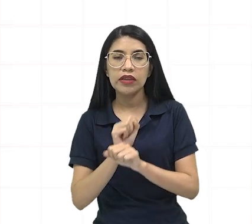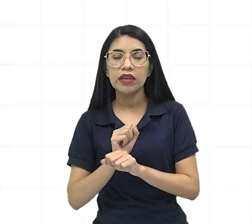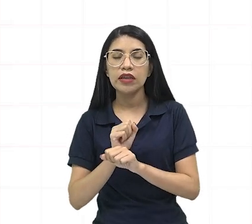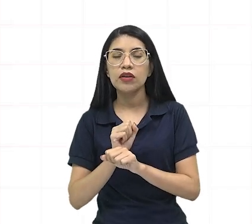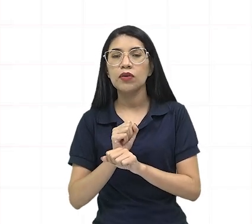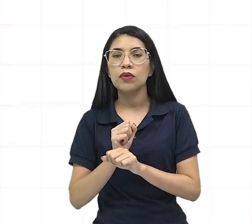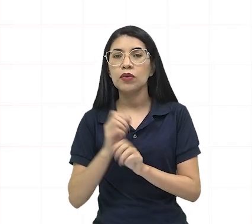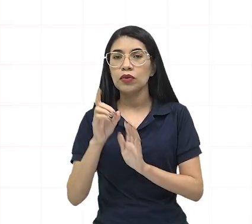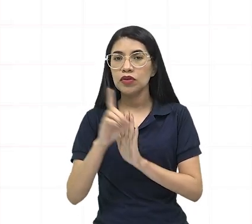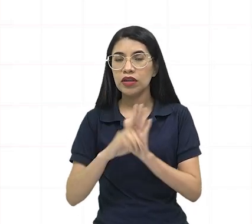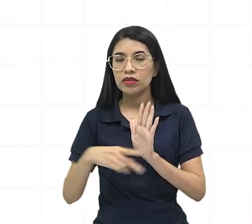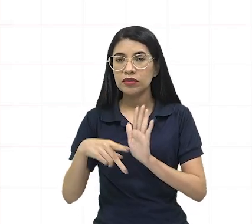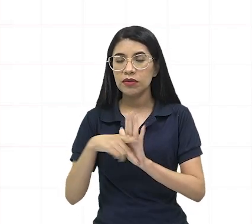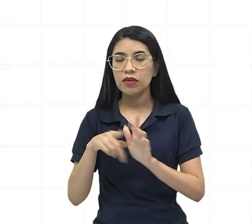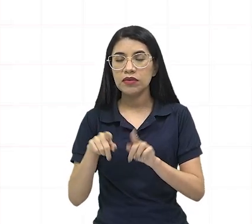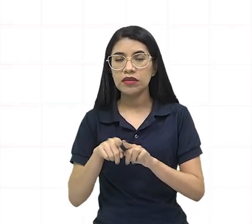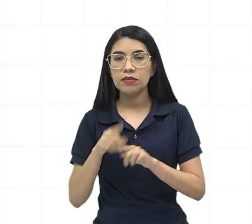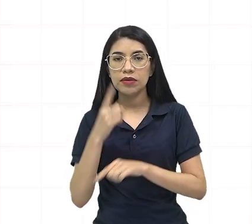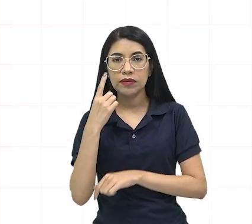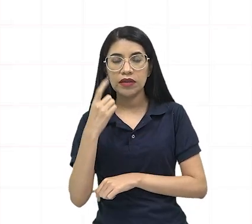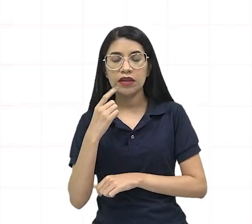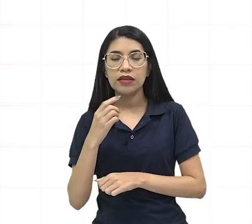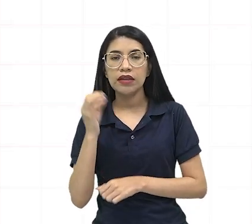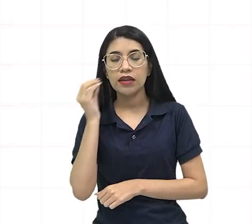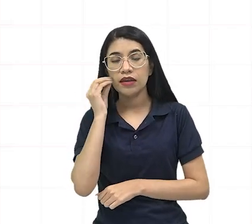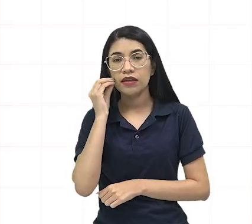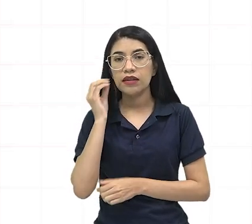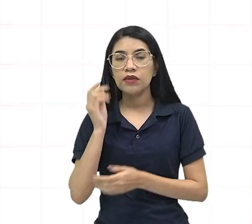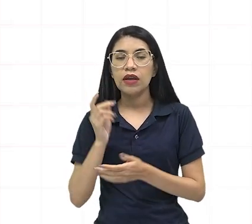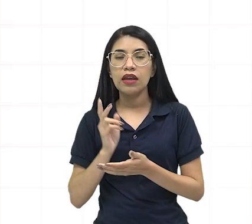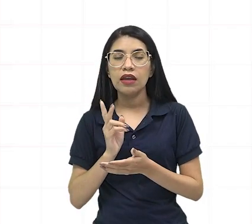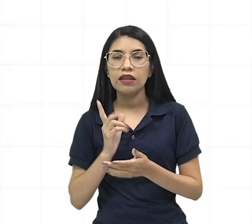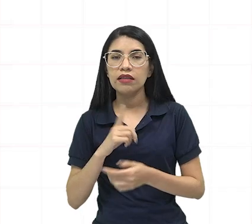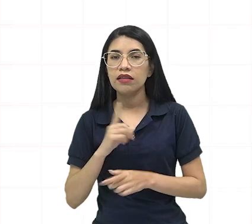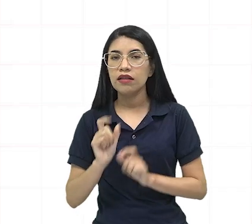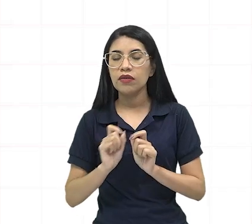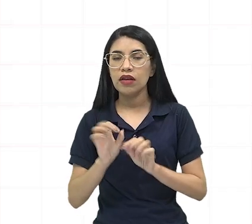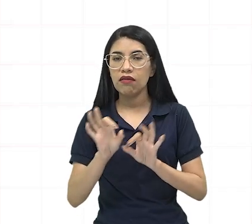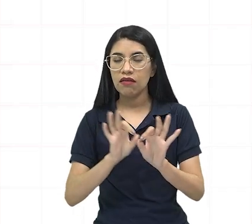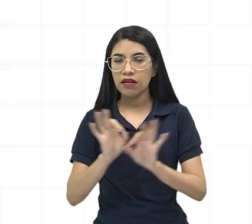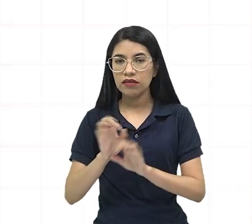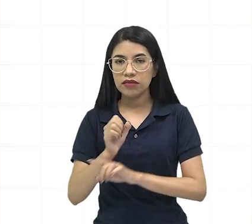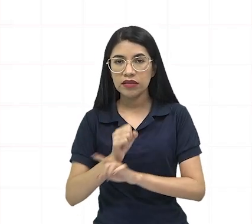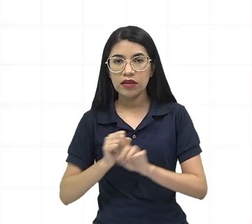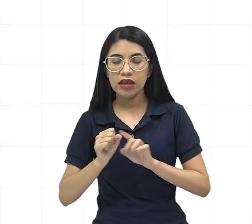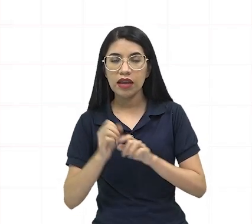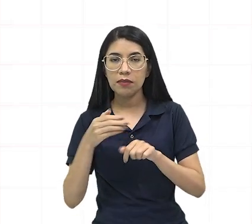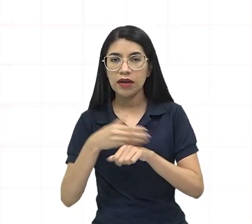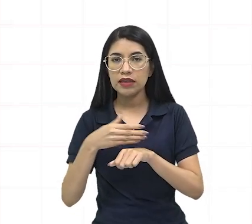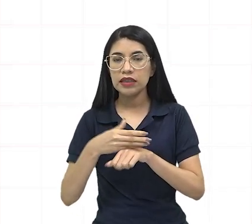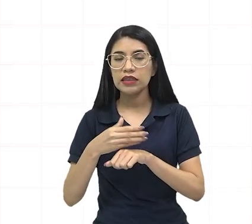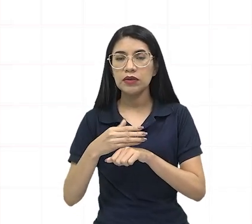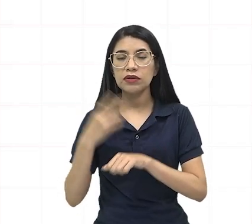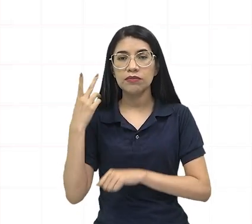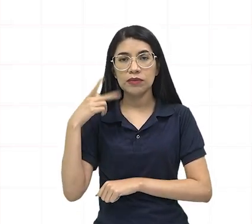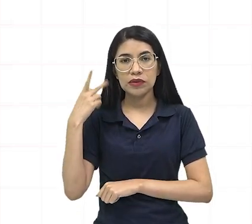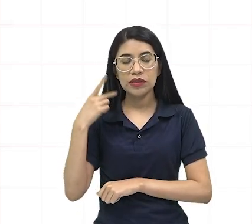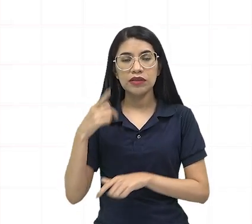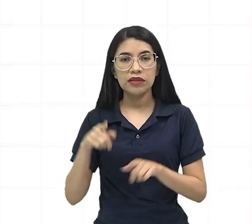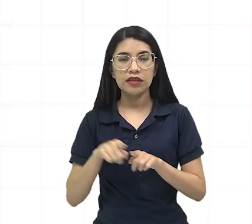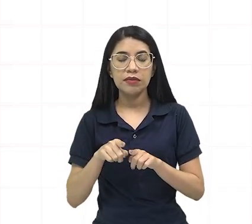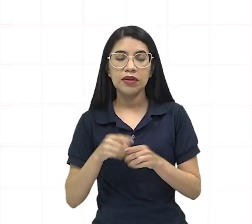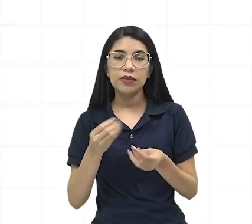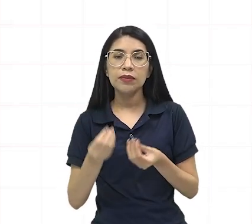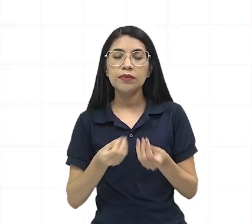interesses, buscando fortalecer a organização social e a participação política, ou seja,